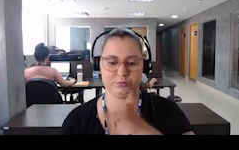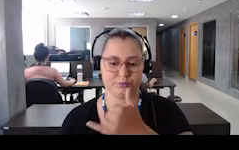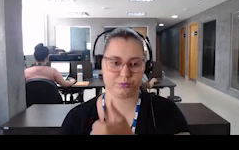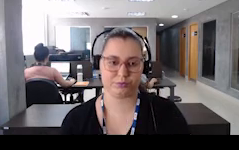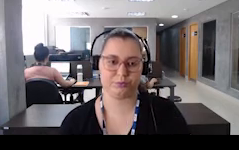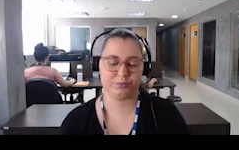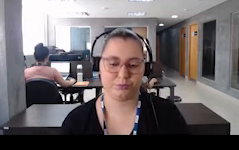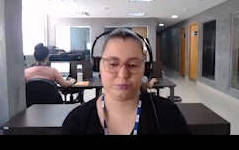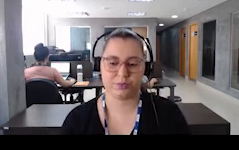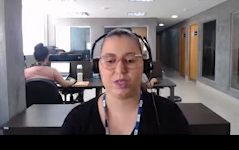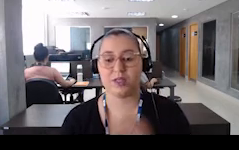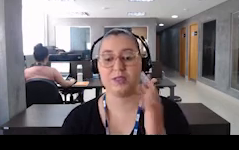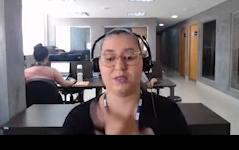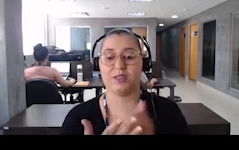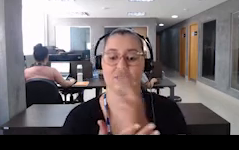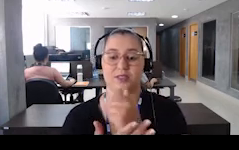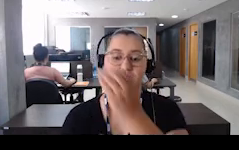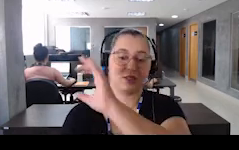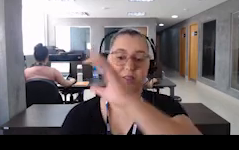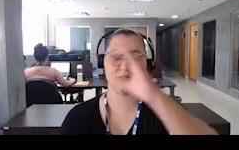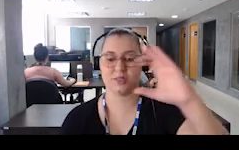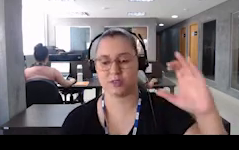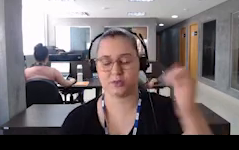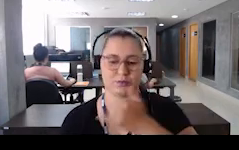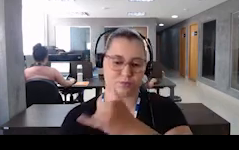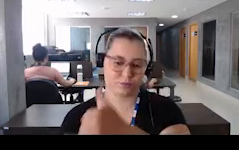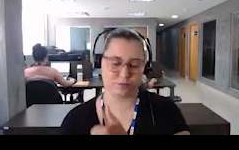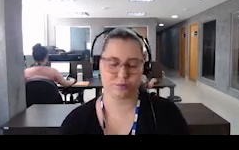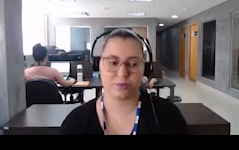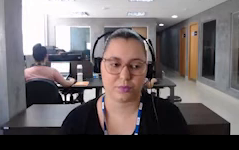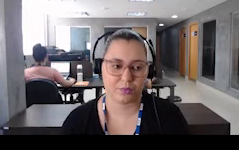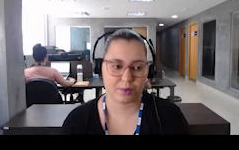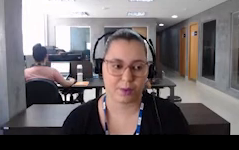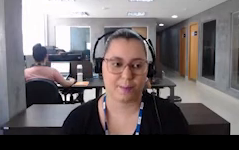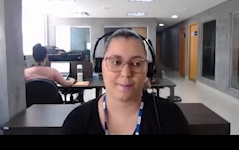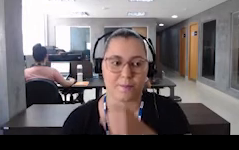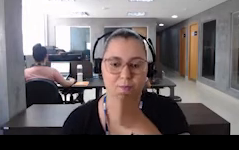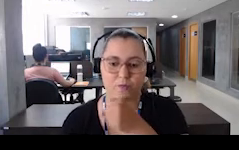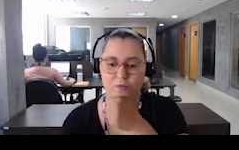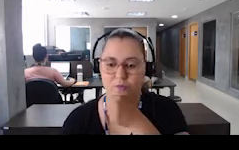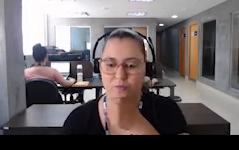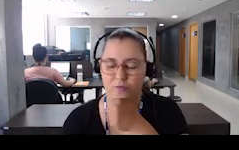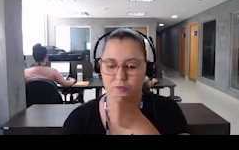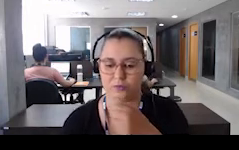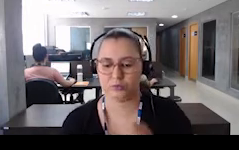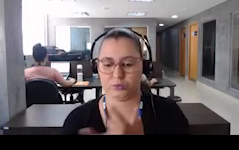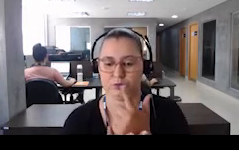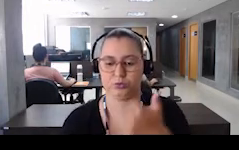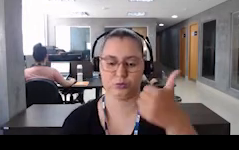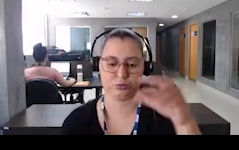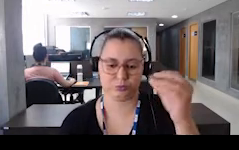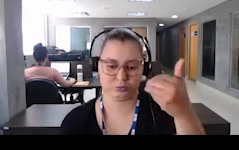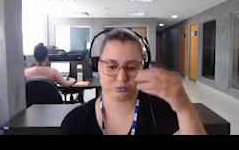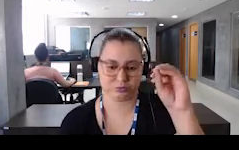Podemos. Sim. Beleza. Aqui, ó. Desenhando circuitos elétricos. Seu avô já adquiriu as 10 lâmpadas, só